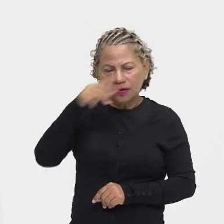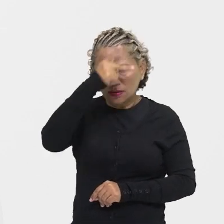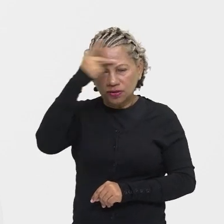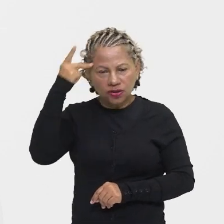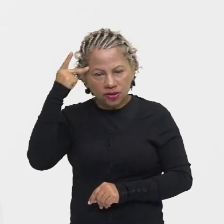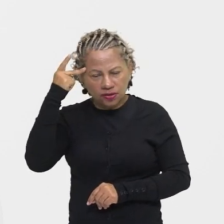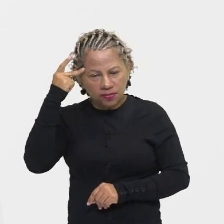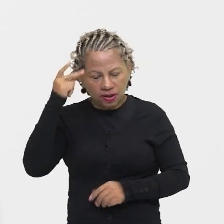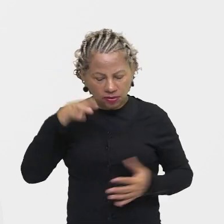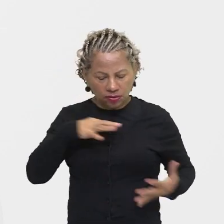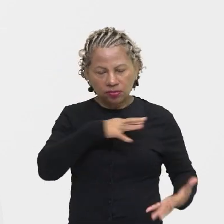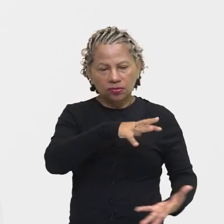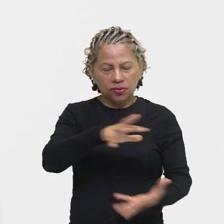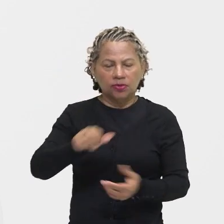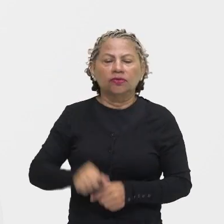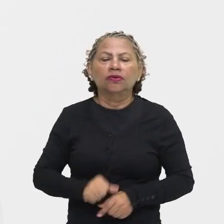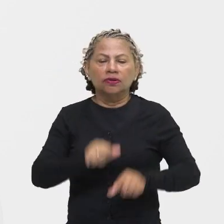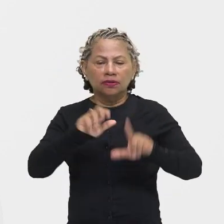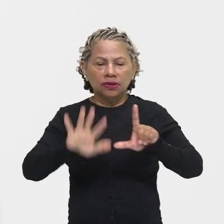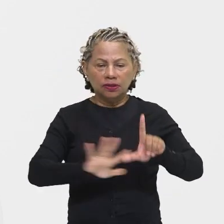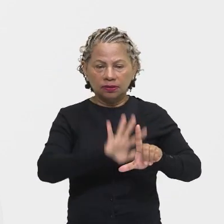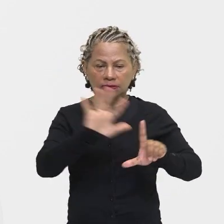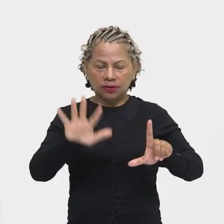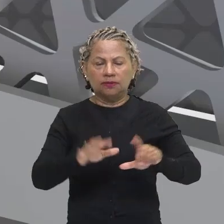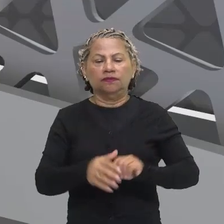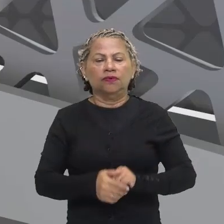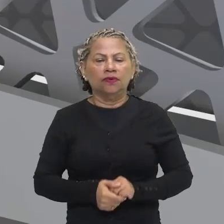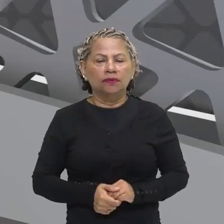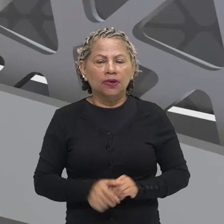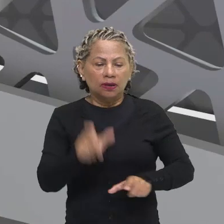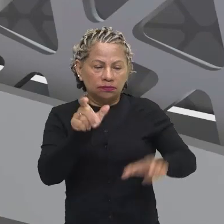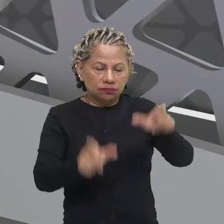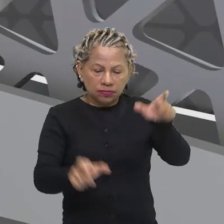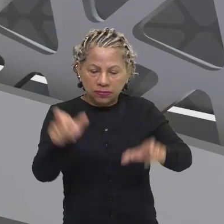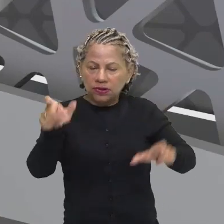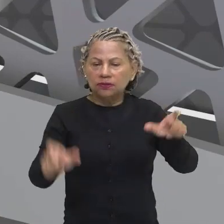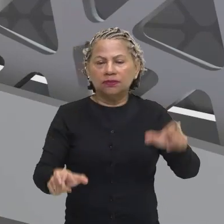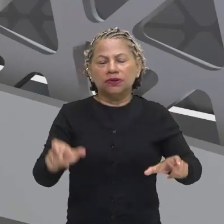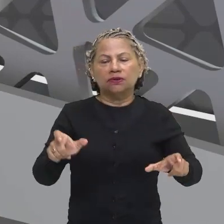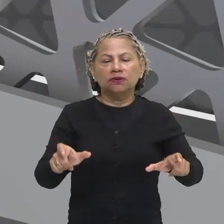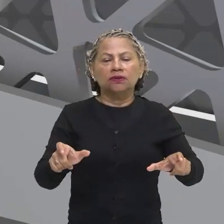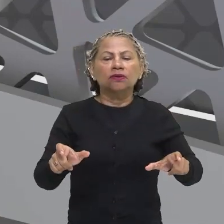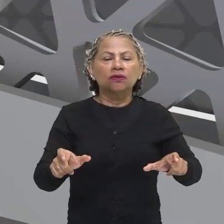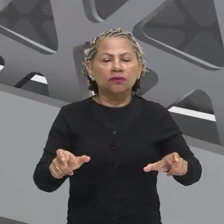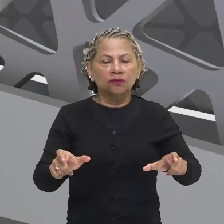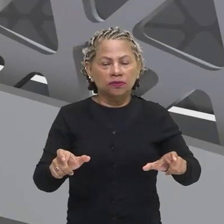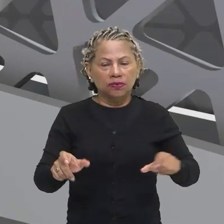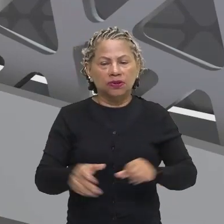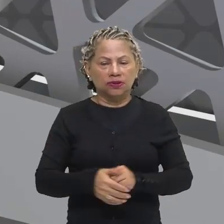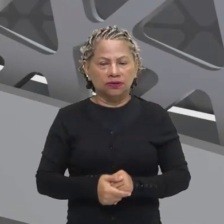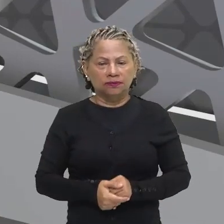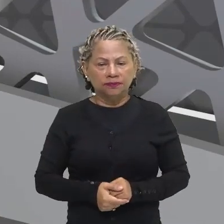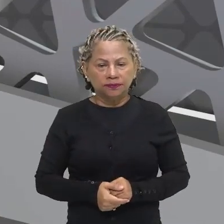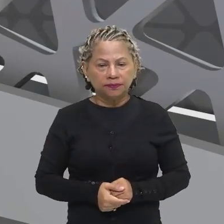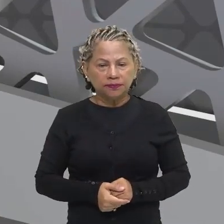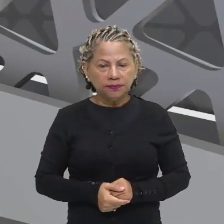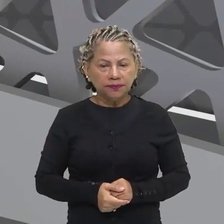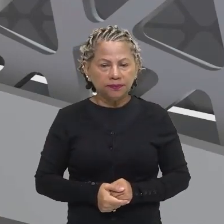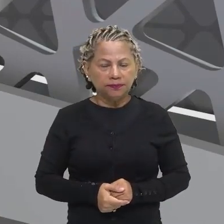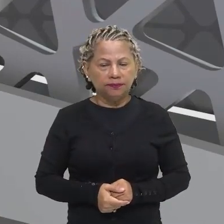Nessas plataformas, as pessoas, elas costumam trazer,